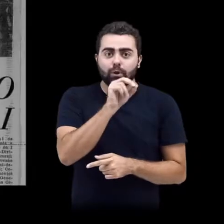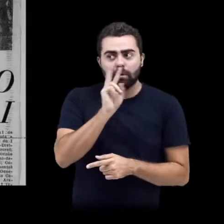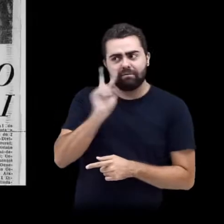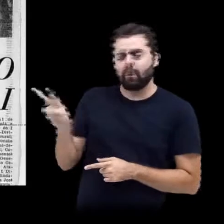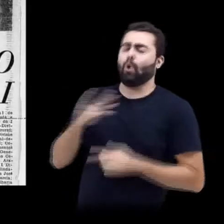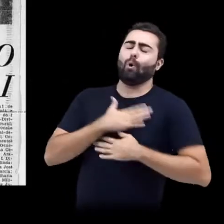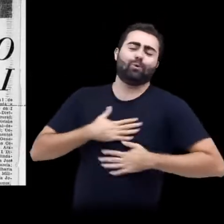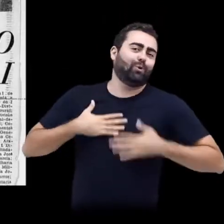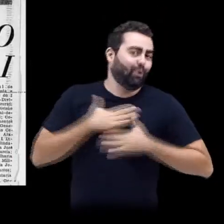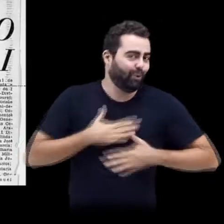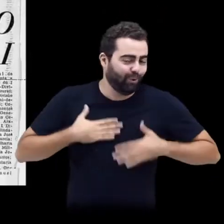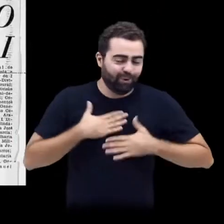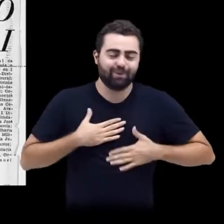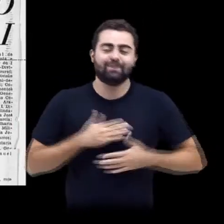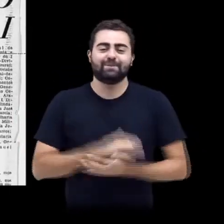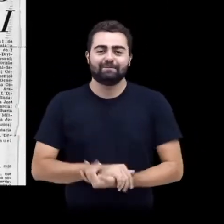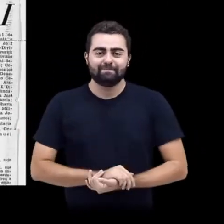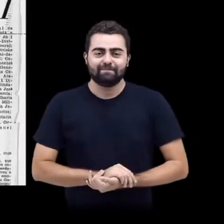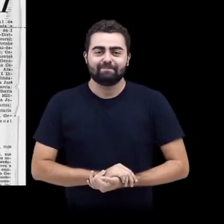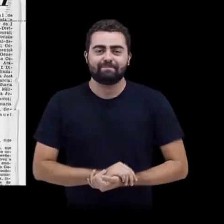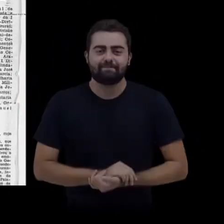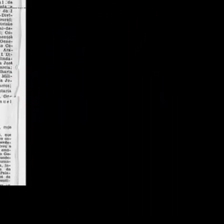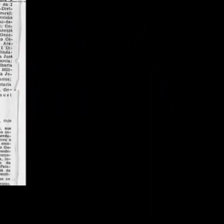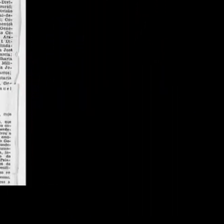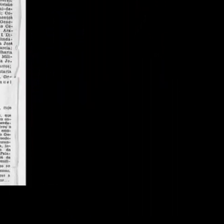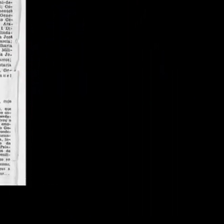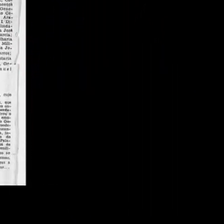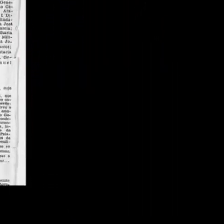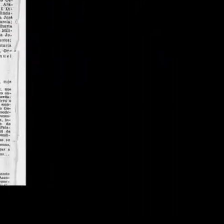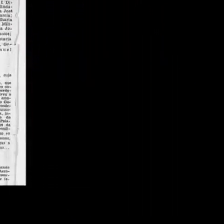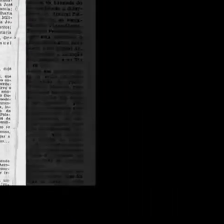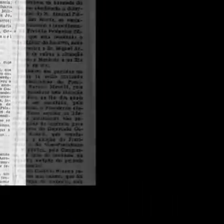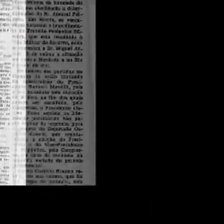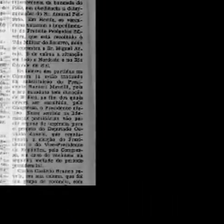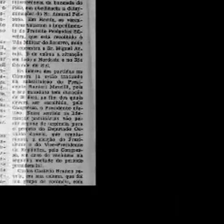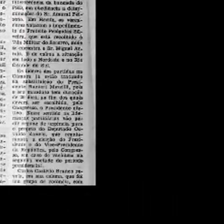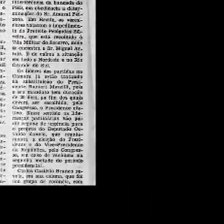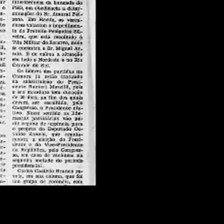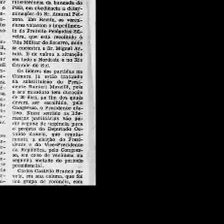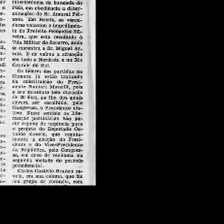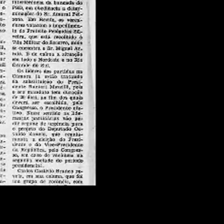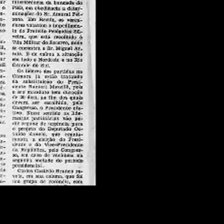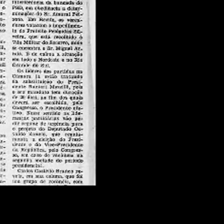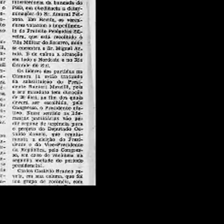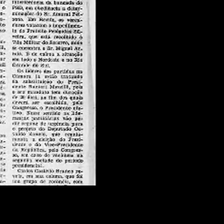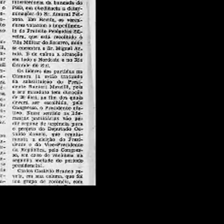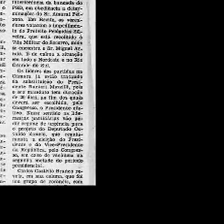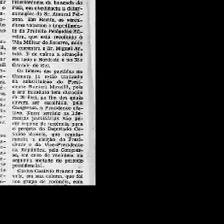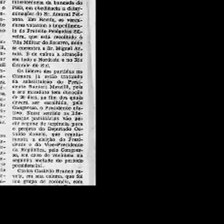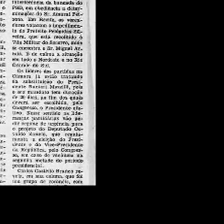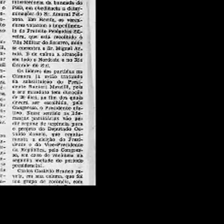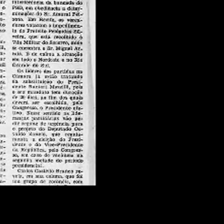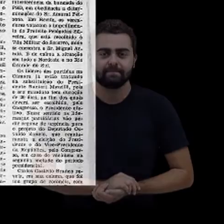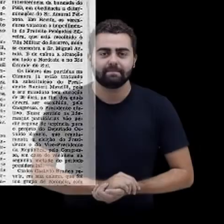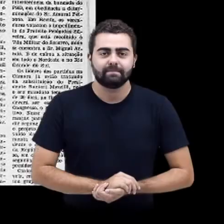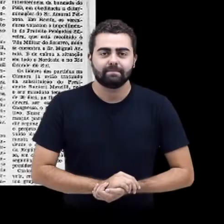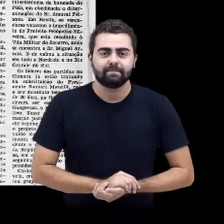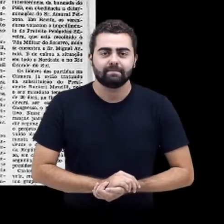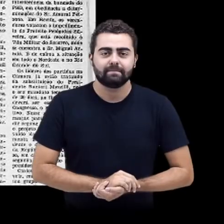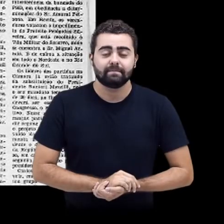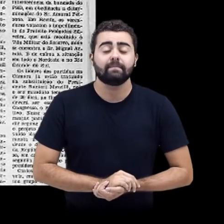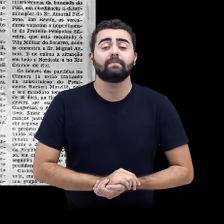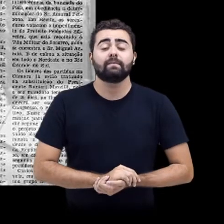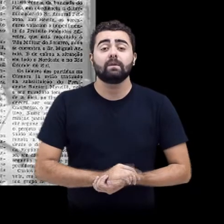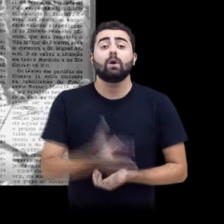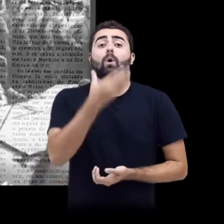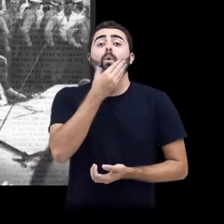Brasil. Goulart resiste no Sul e o Congresso empossa Mazzilli. Goulart toma rumo desconhecido e o Brasil volta à normalidade. Fotos dos protestos. O